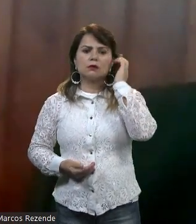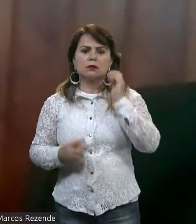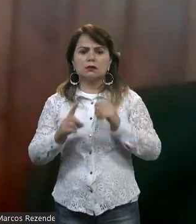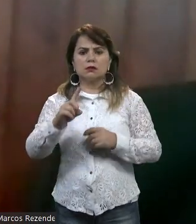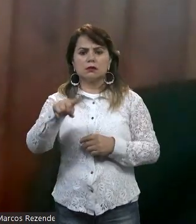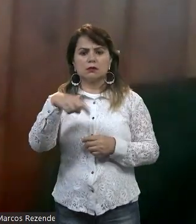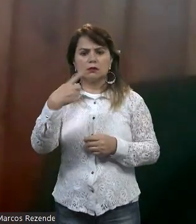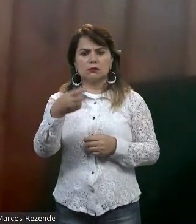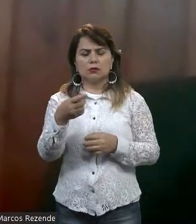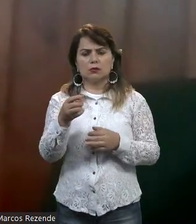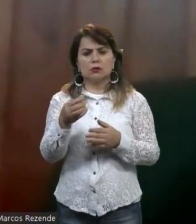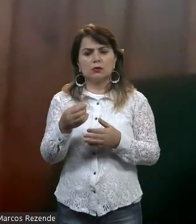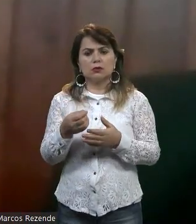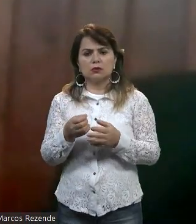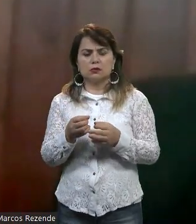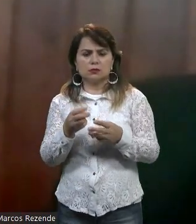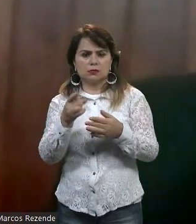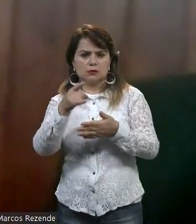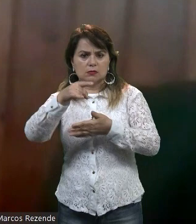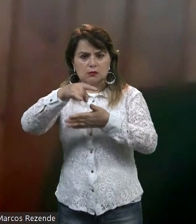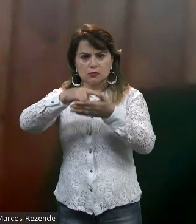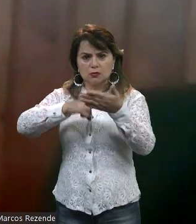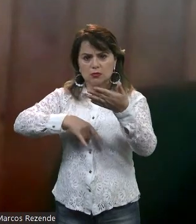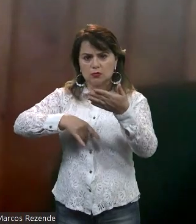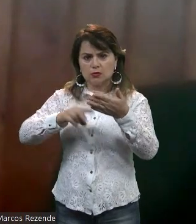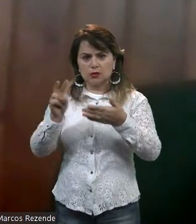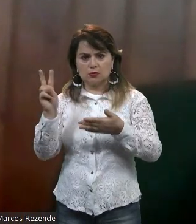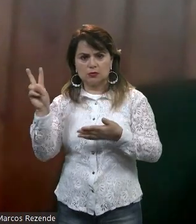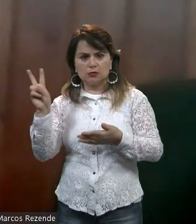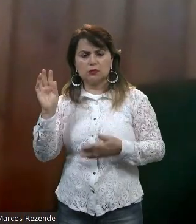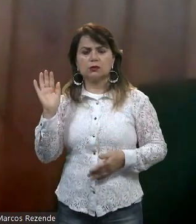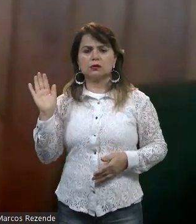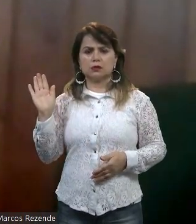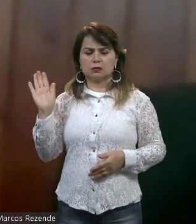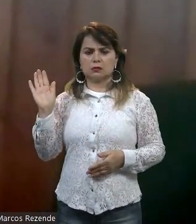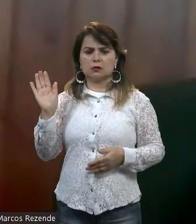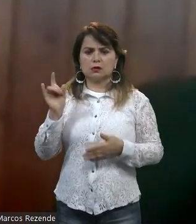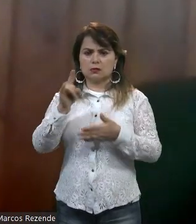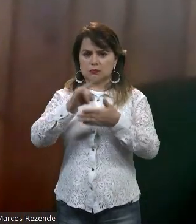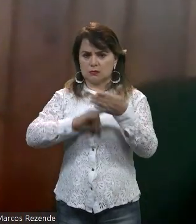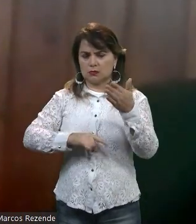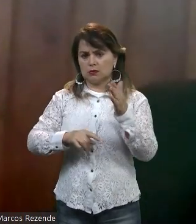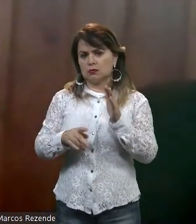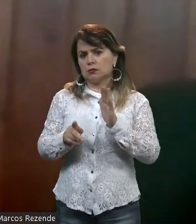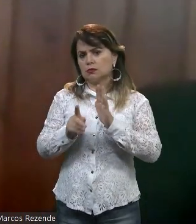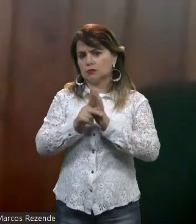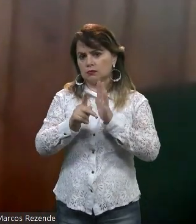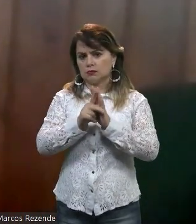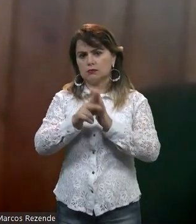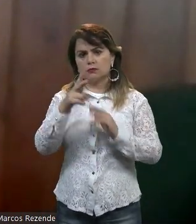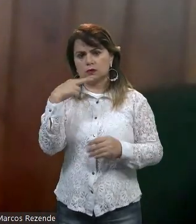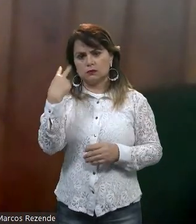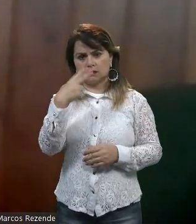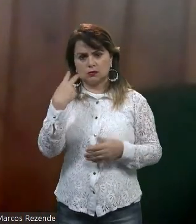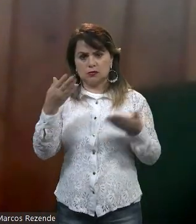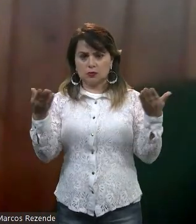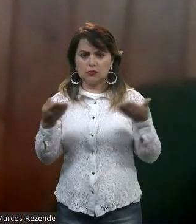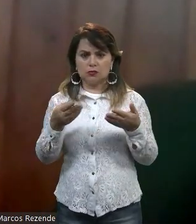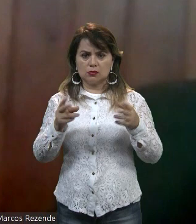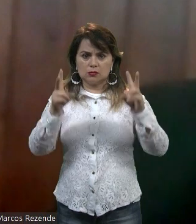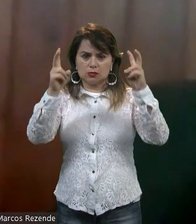no processo eleitoral e isso implicar numa situação para todos os senhores vereadores que estão apreciando, votando essa